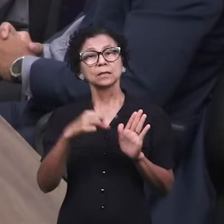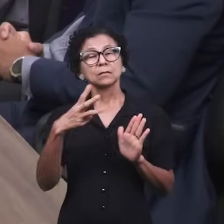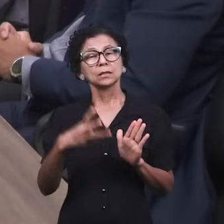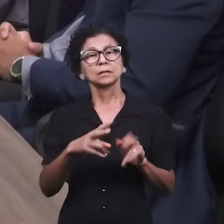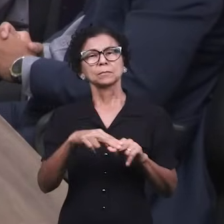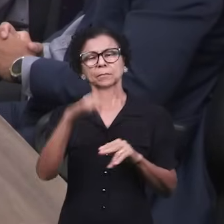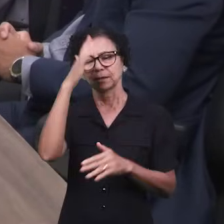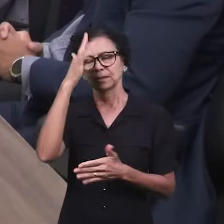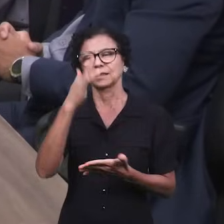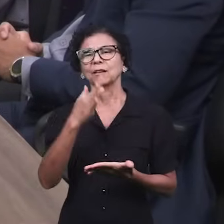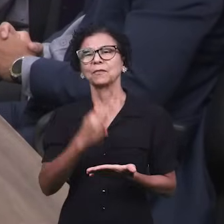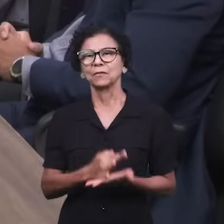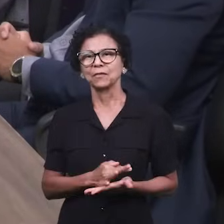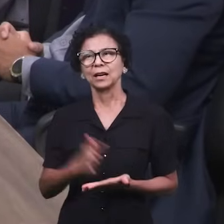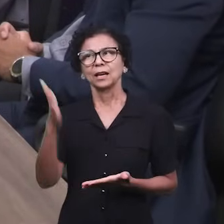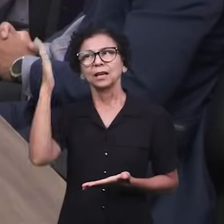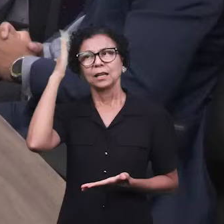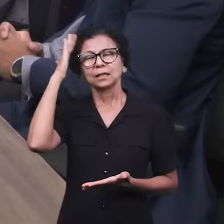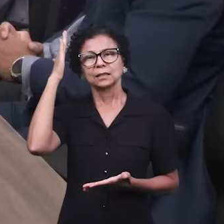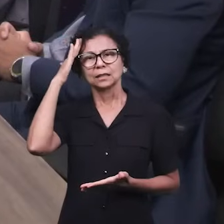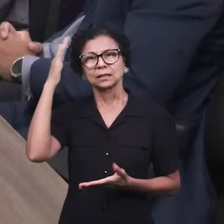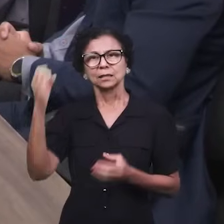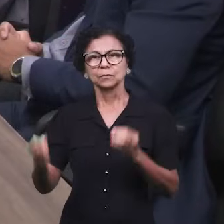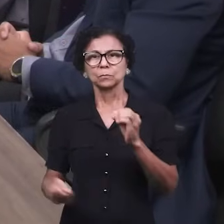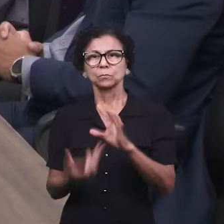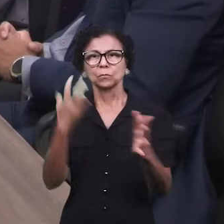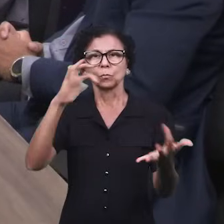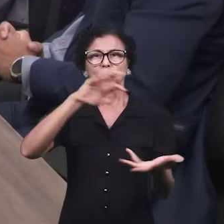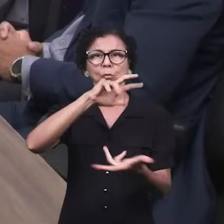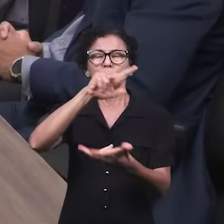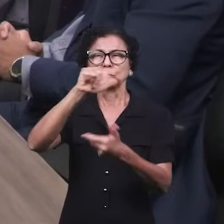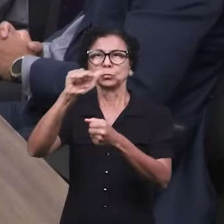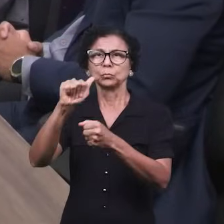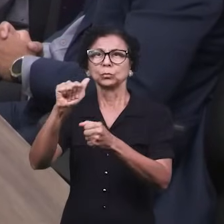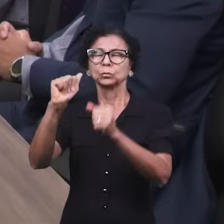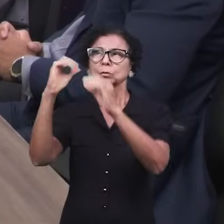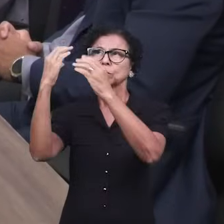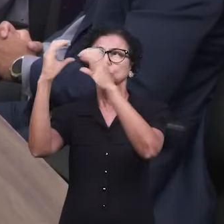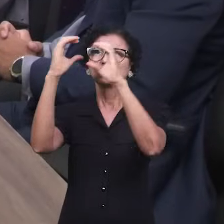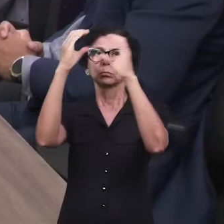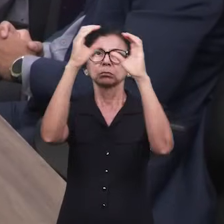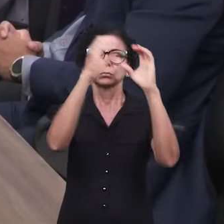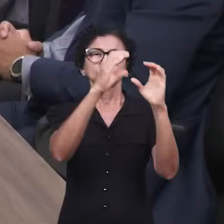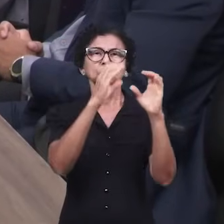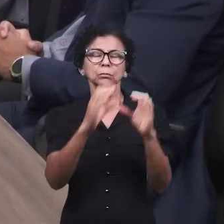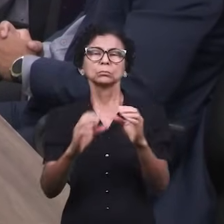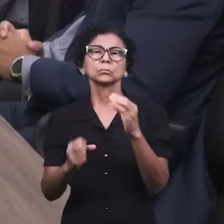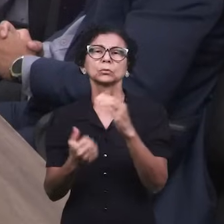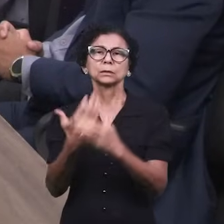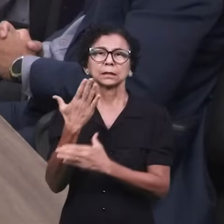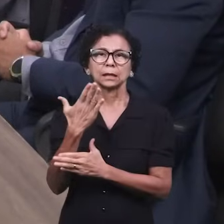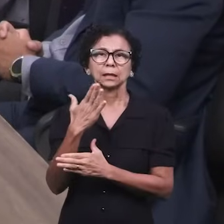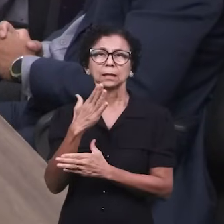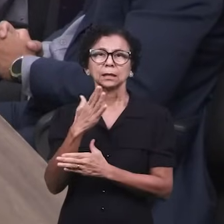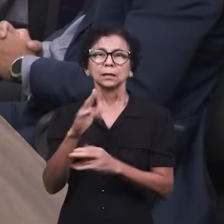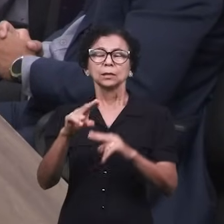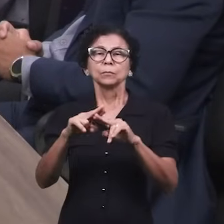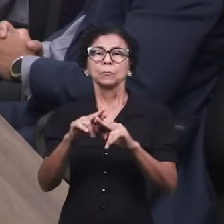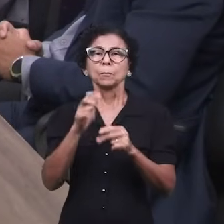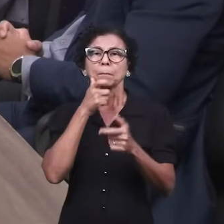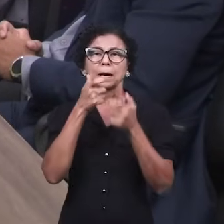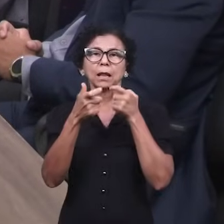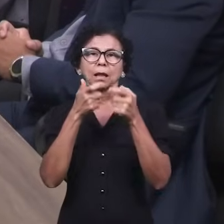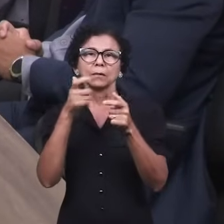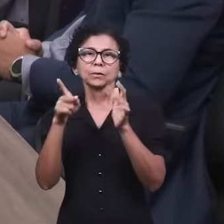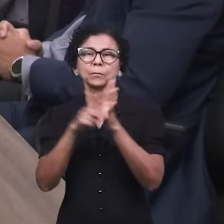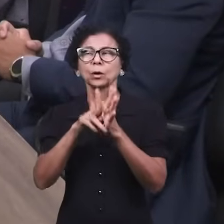fé entendemos que os mundos foram criados pela palavra de Deus, ou os mundos pela palavra de Deus foram criados, de maneira